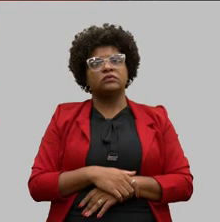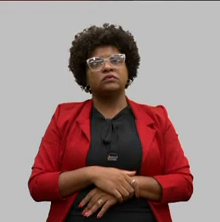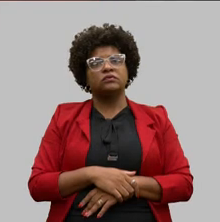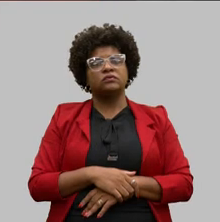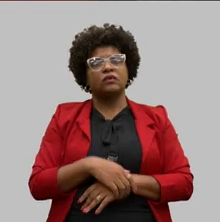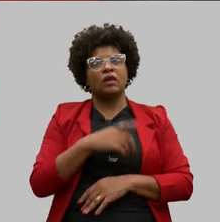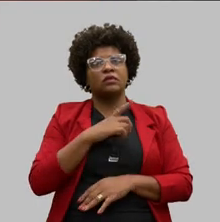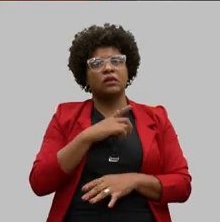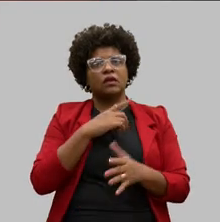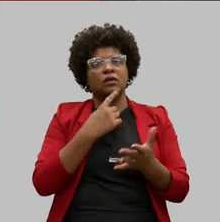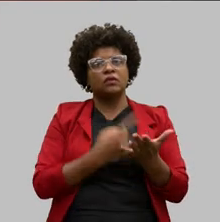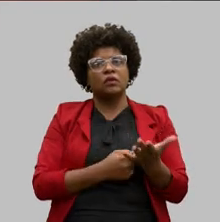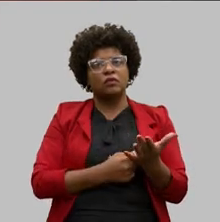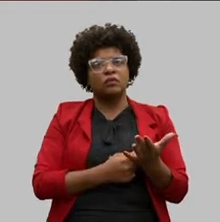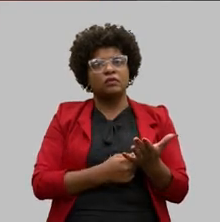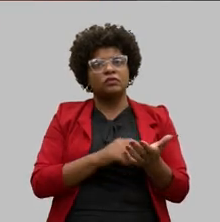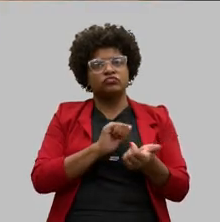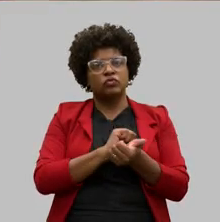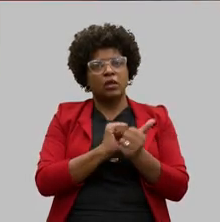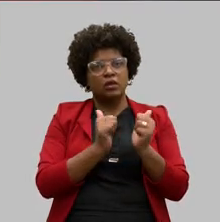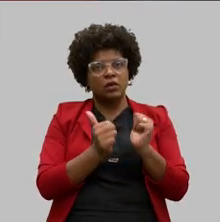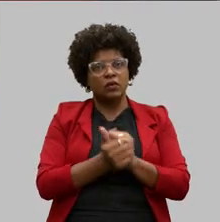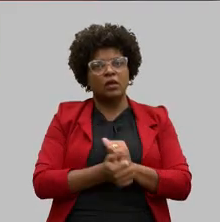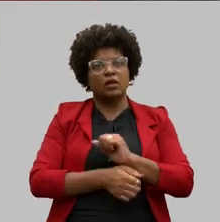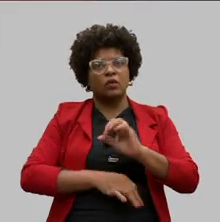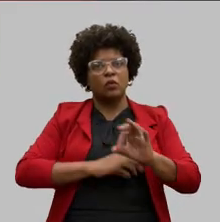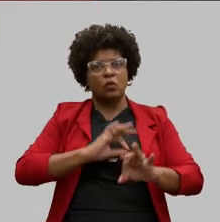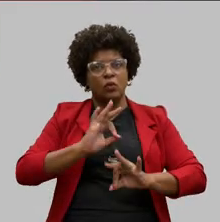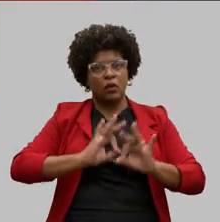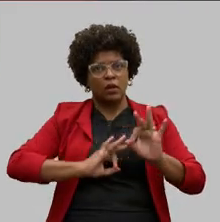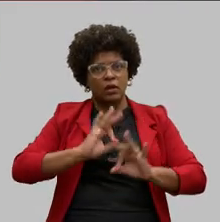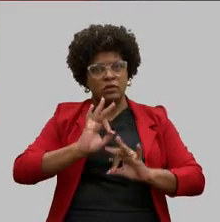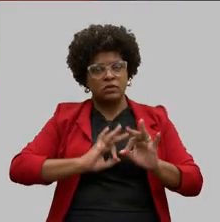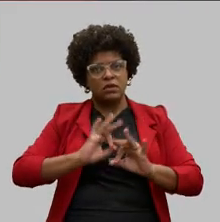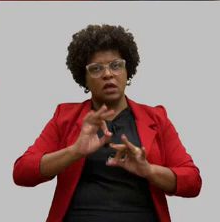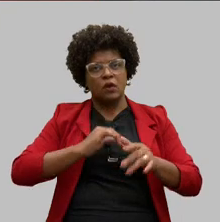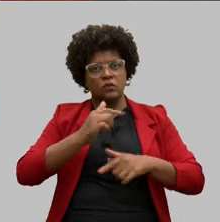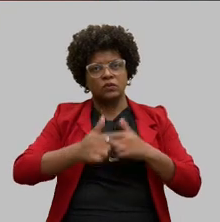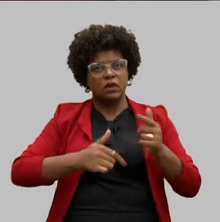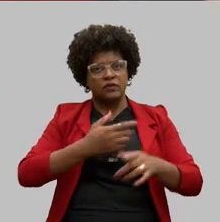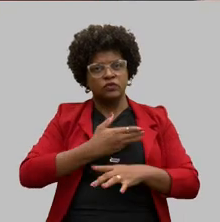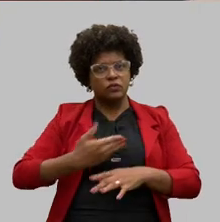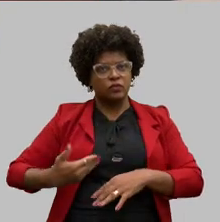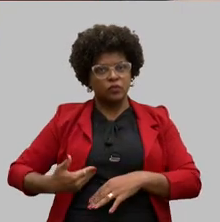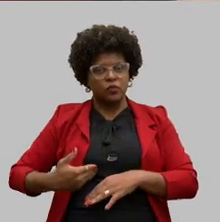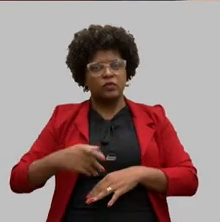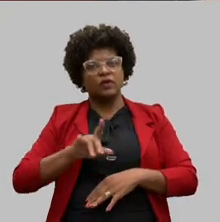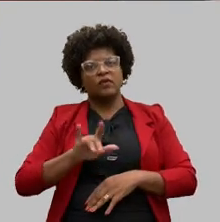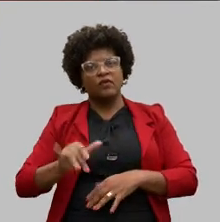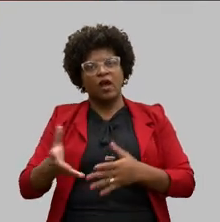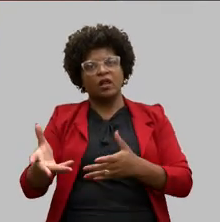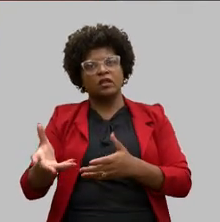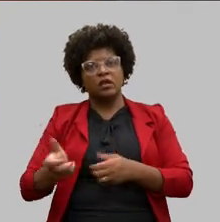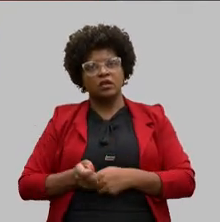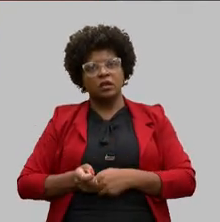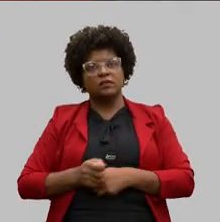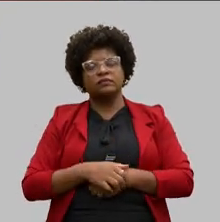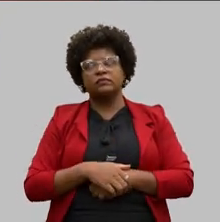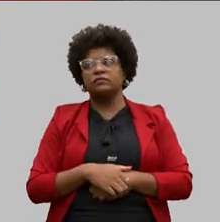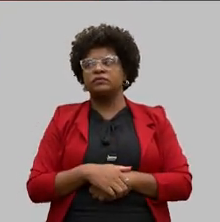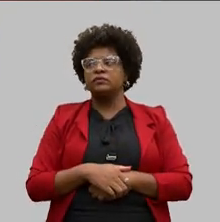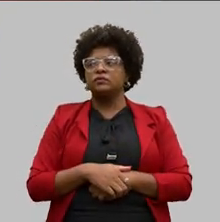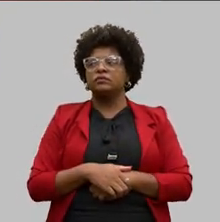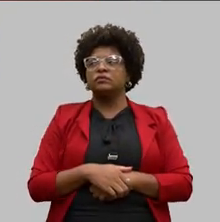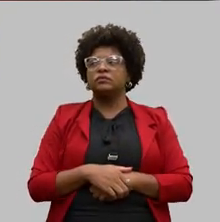compromisso de adequar e de organizar os serviços públicos de atendimento a essa população